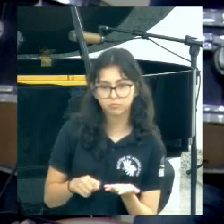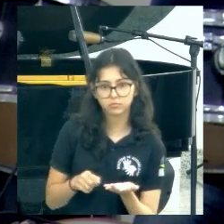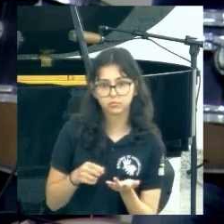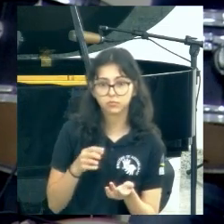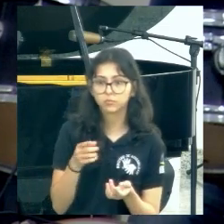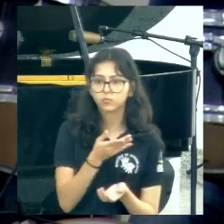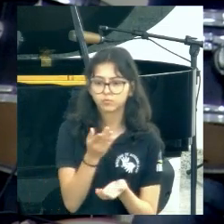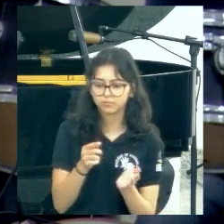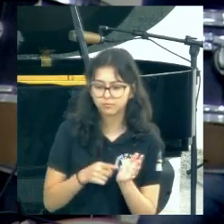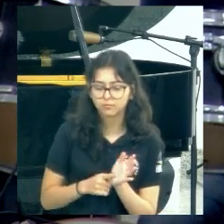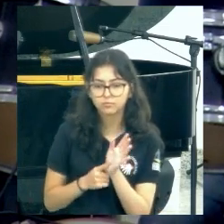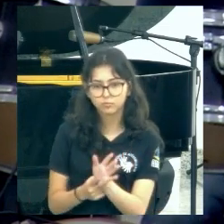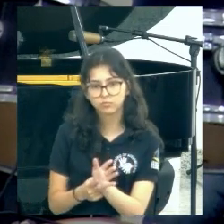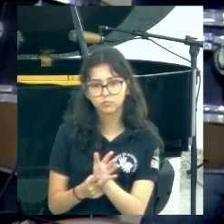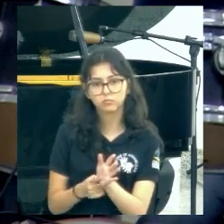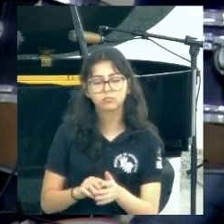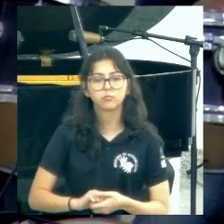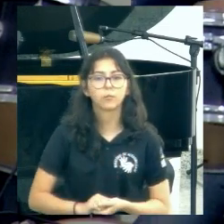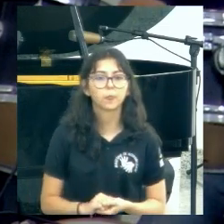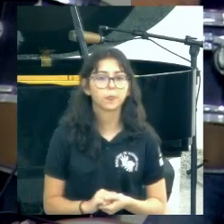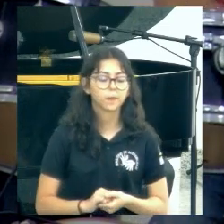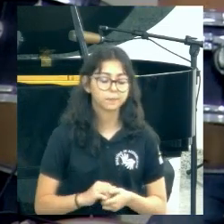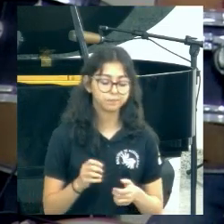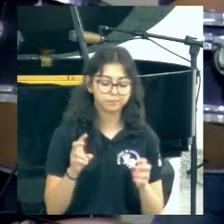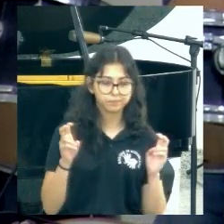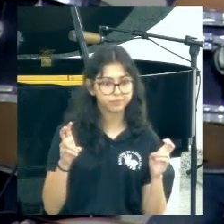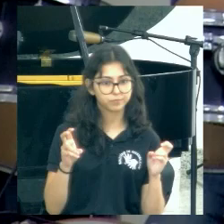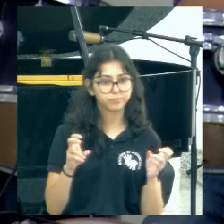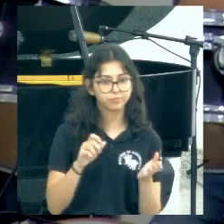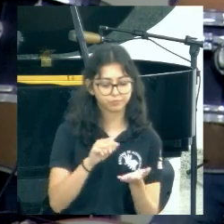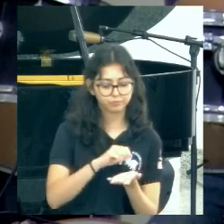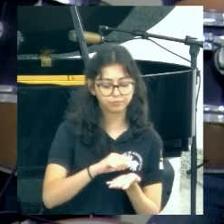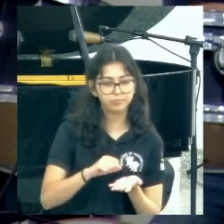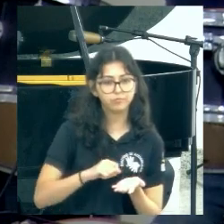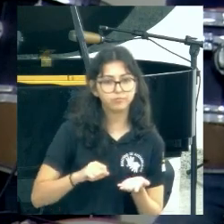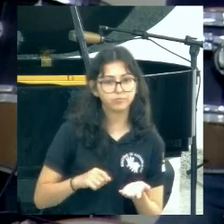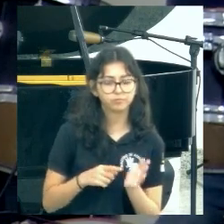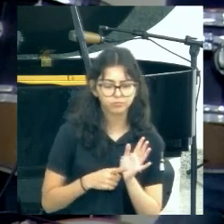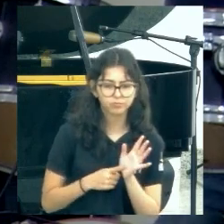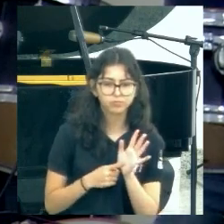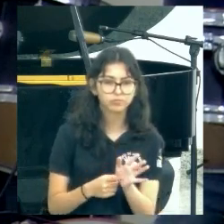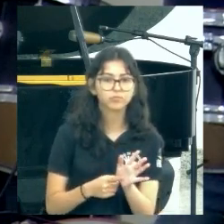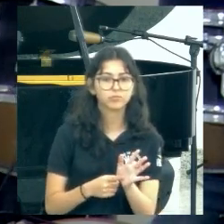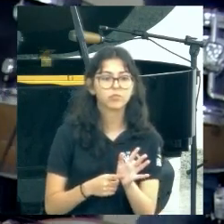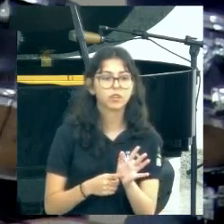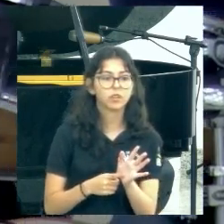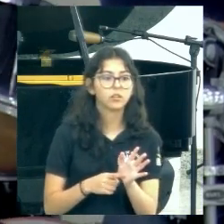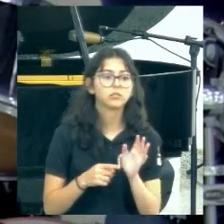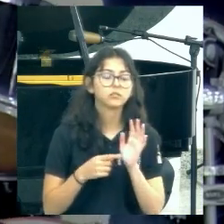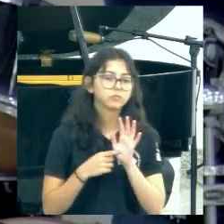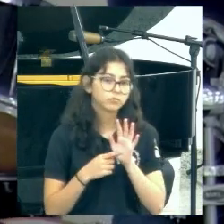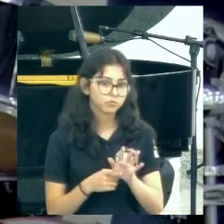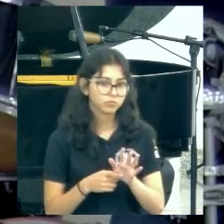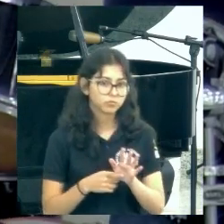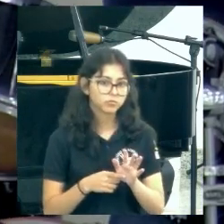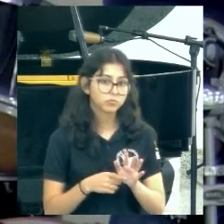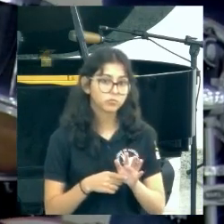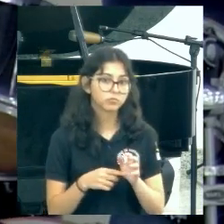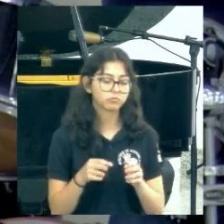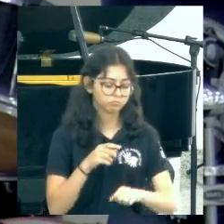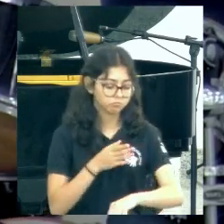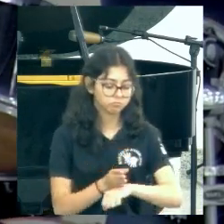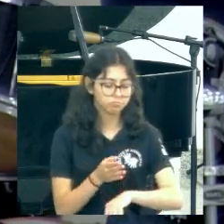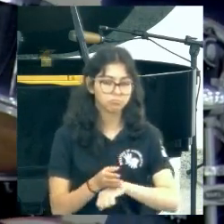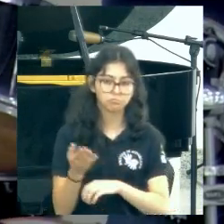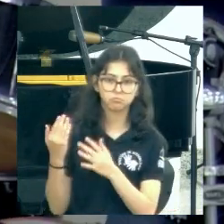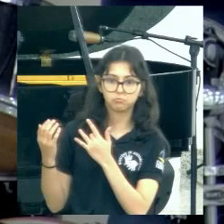vocês? Essa expressão aqui, cartas de recomendação, tem a ver com uma prática muito comum na igreja primitiva. Aqueles que eram missionários,